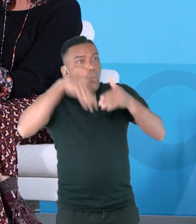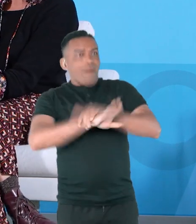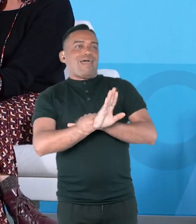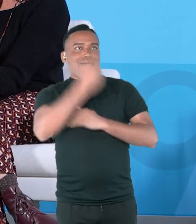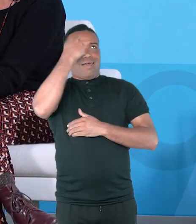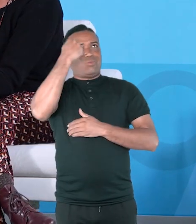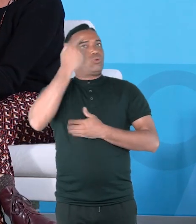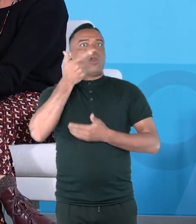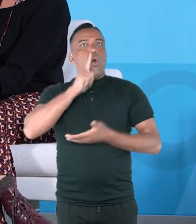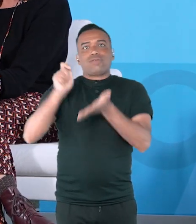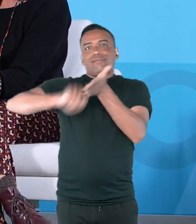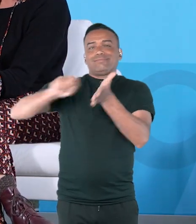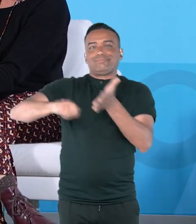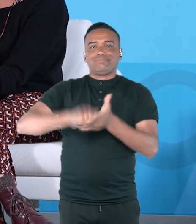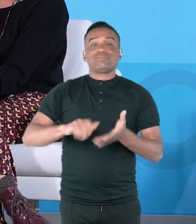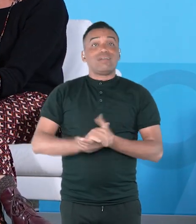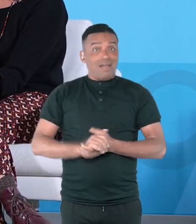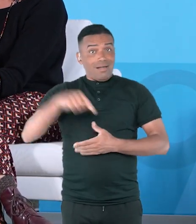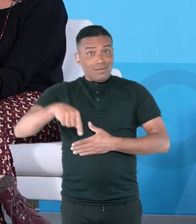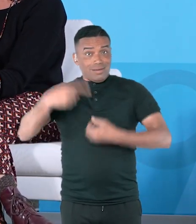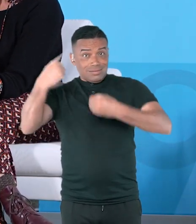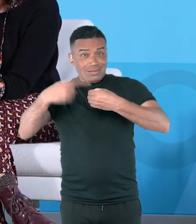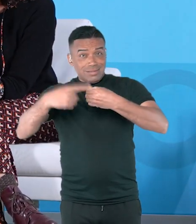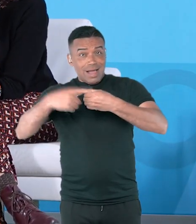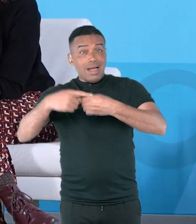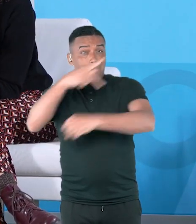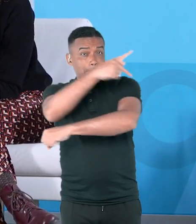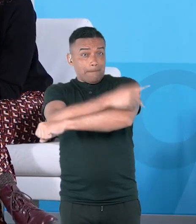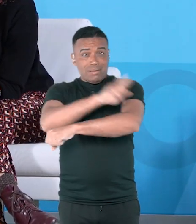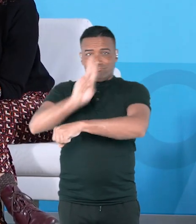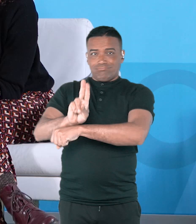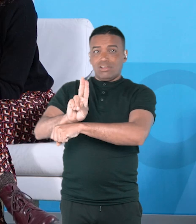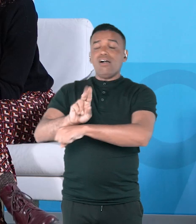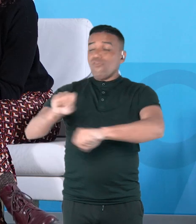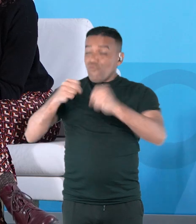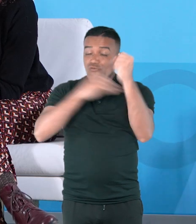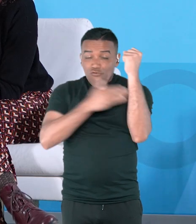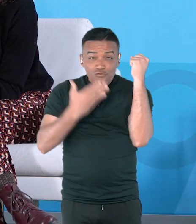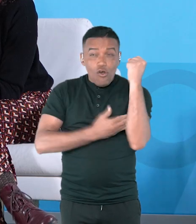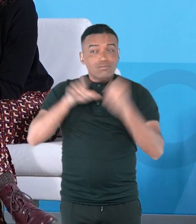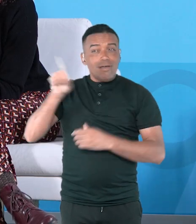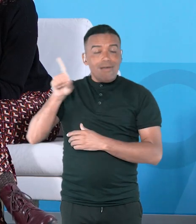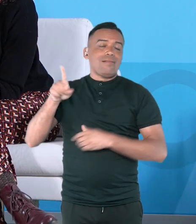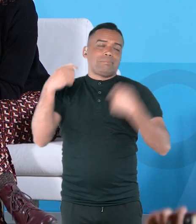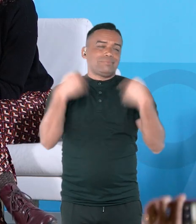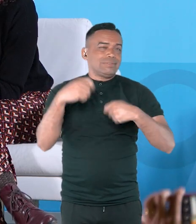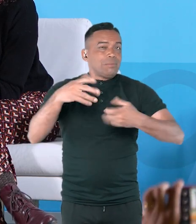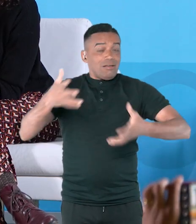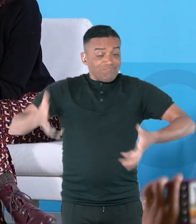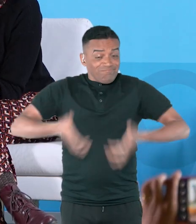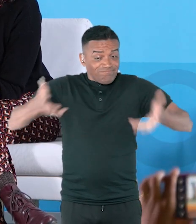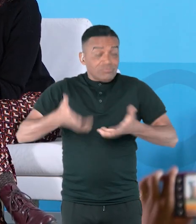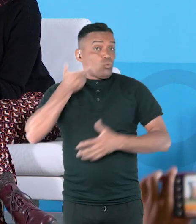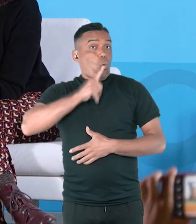acho que daqui dessa plateia de Paracatu vai sair a força que a Denise precisa para fazer com que